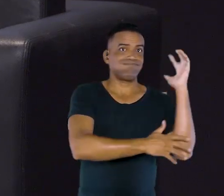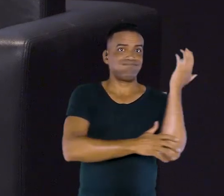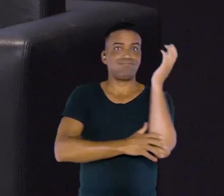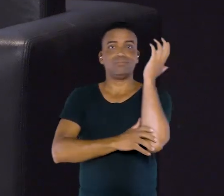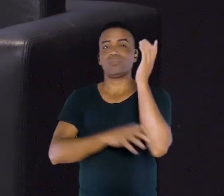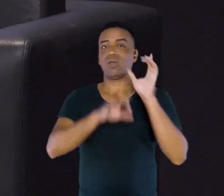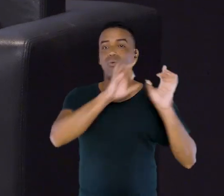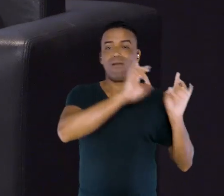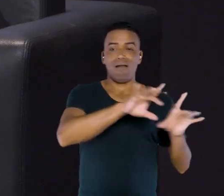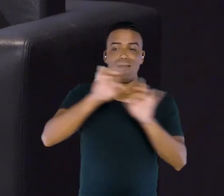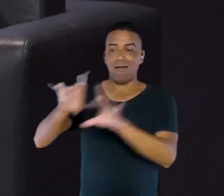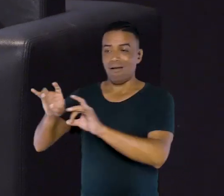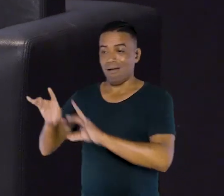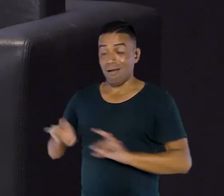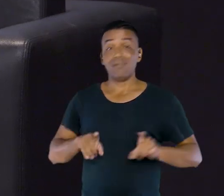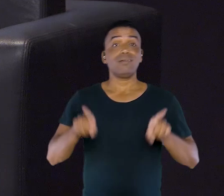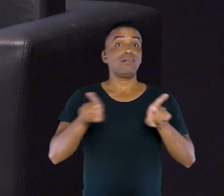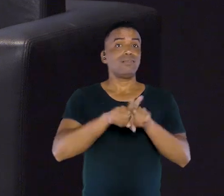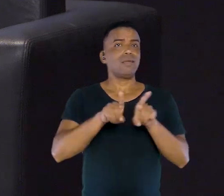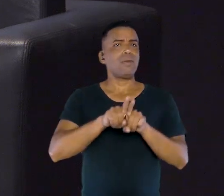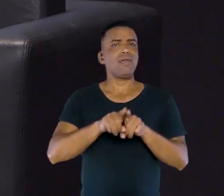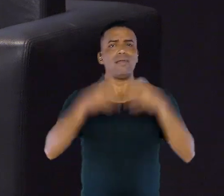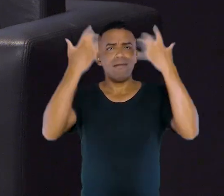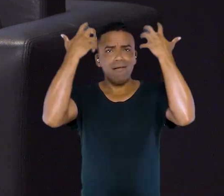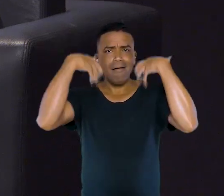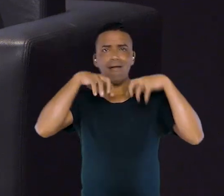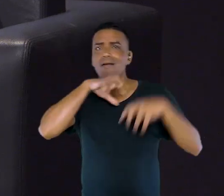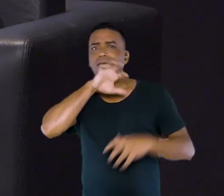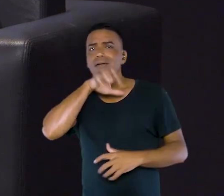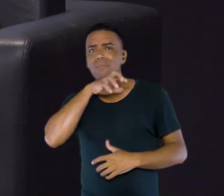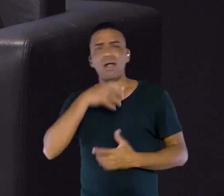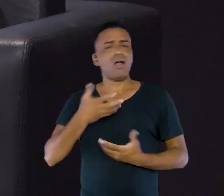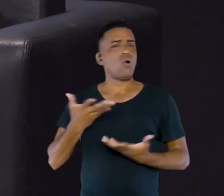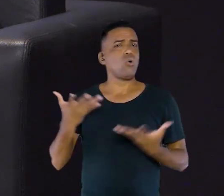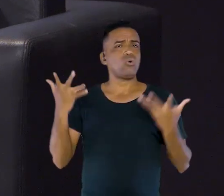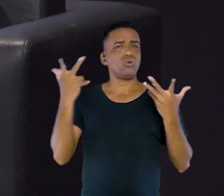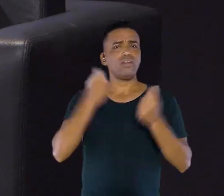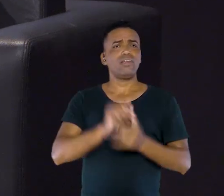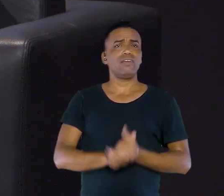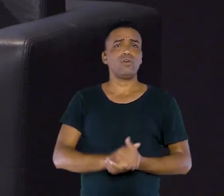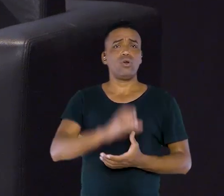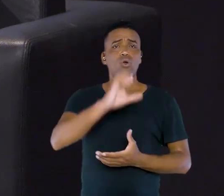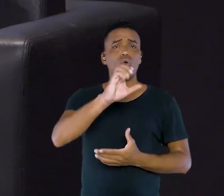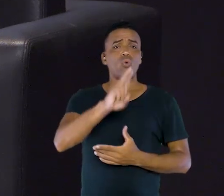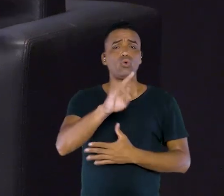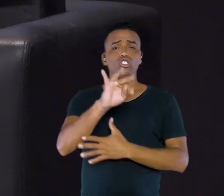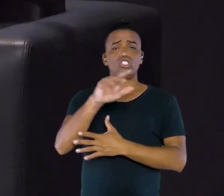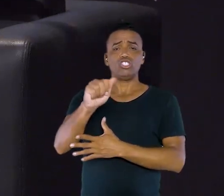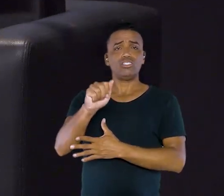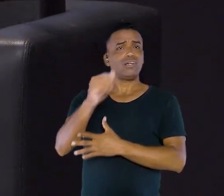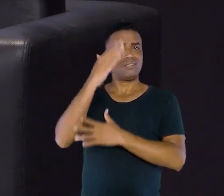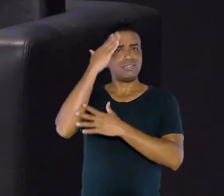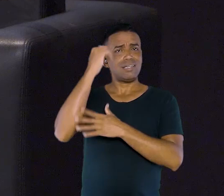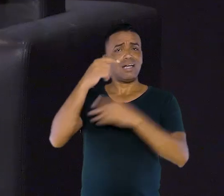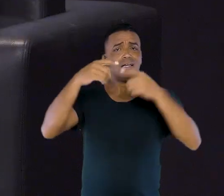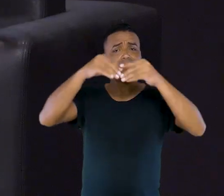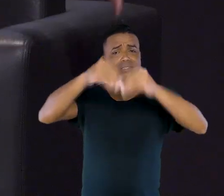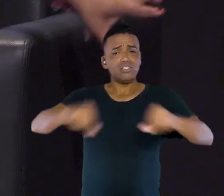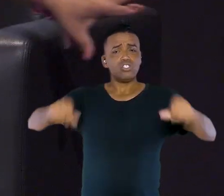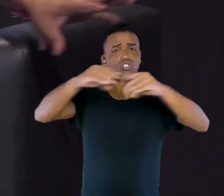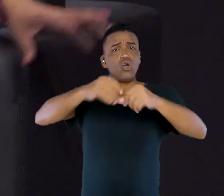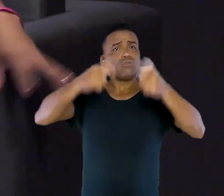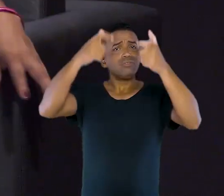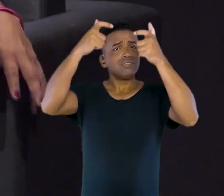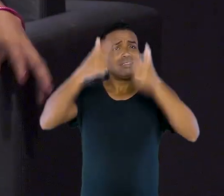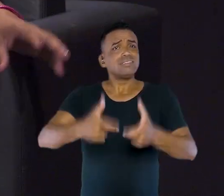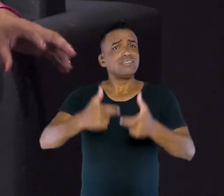um. E os animais são incríveis, né? O animal, a cutia que vai comer o açaí, ele sabe o solo certo